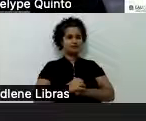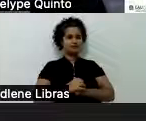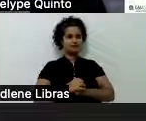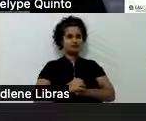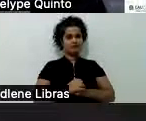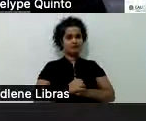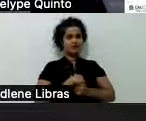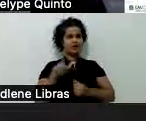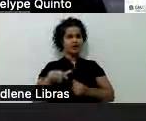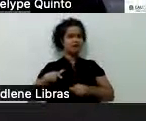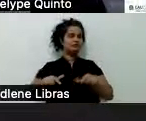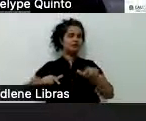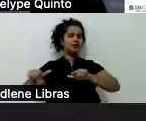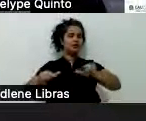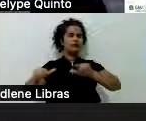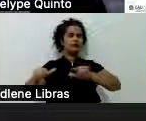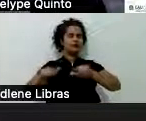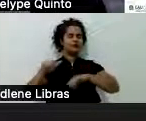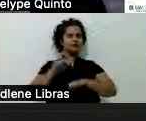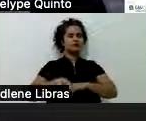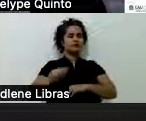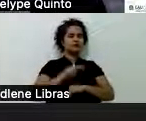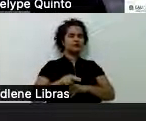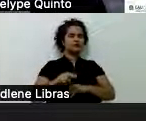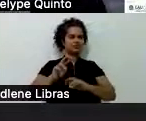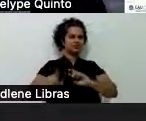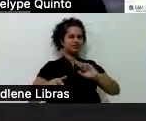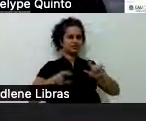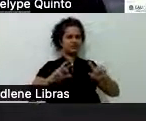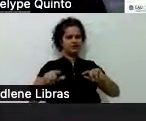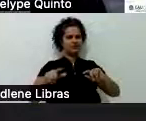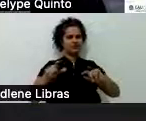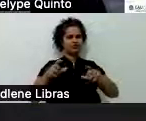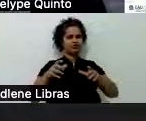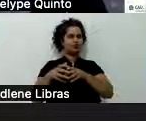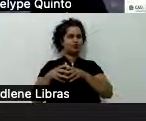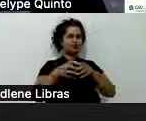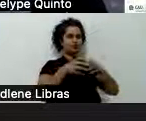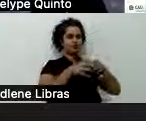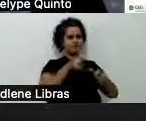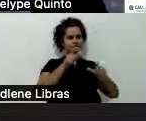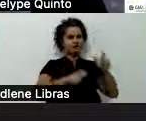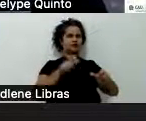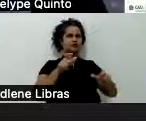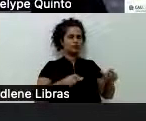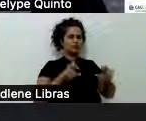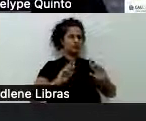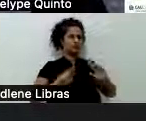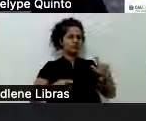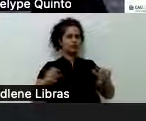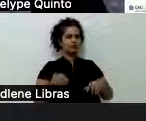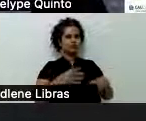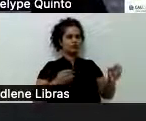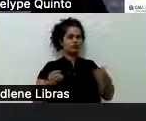forma de atuação que pode ser utilizada por diferentes grupos de pessoas, diferentes atores, para iniciar novos espaços ou mesmo